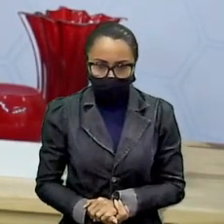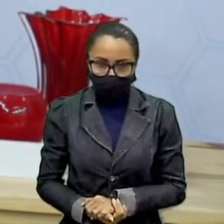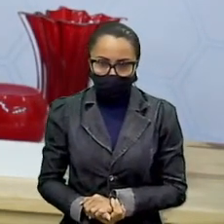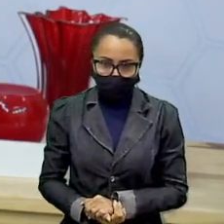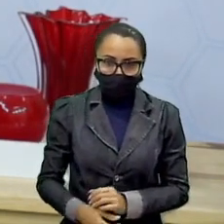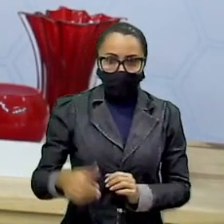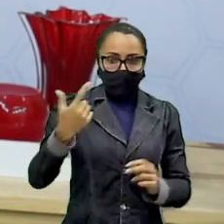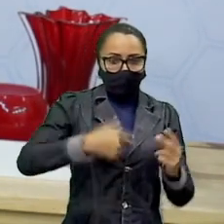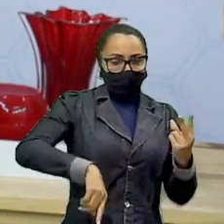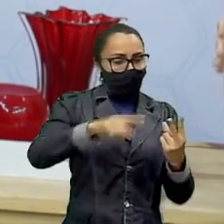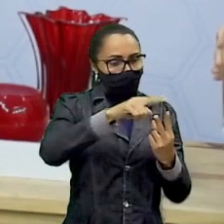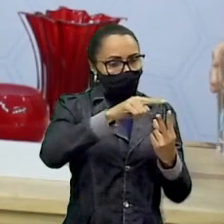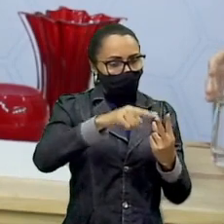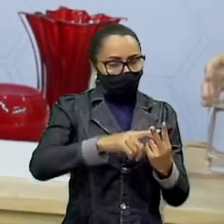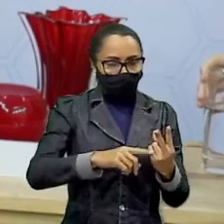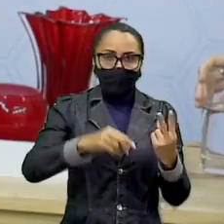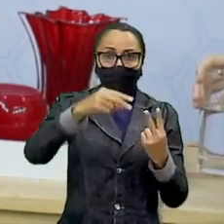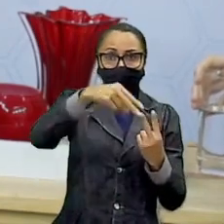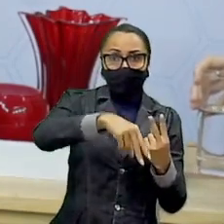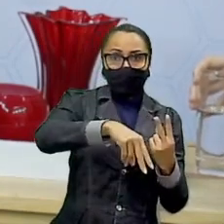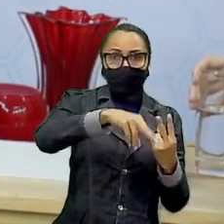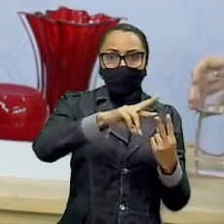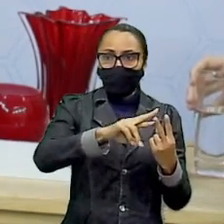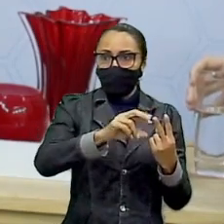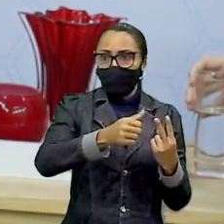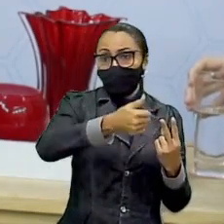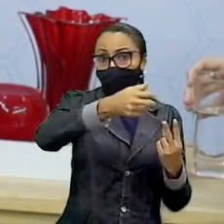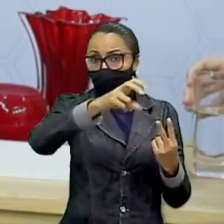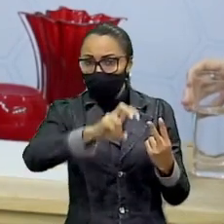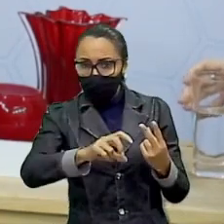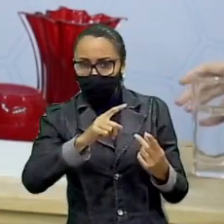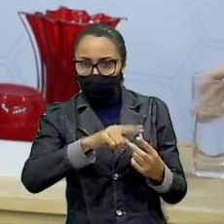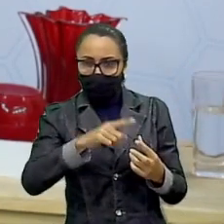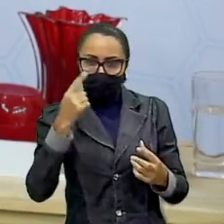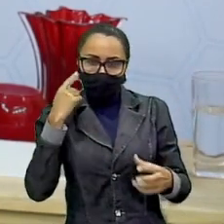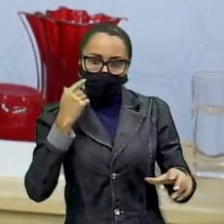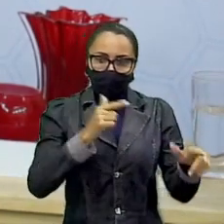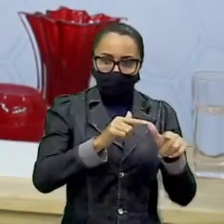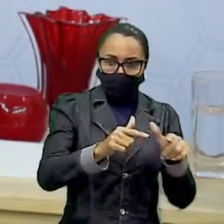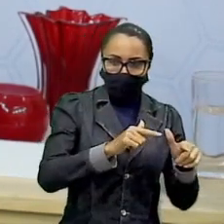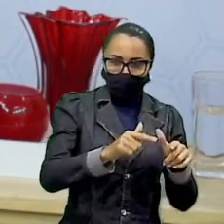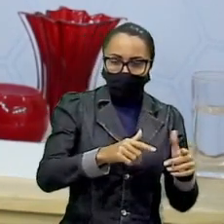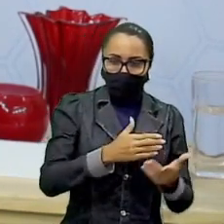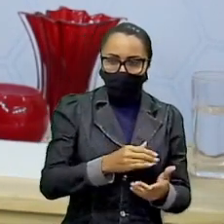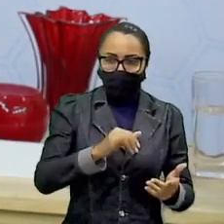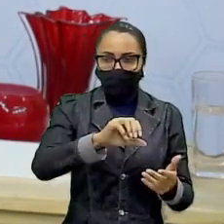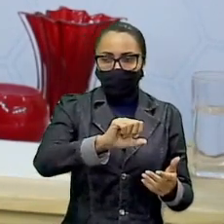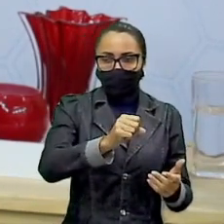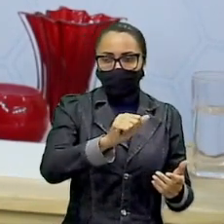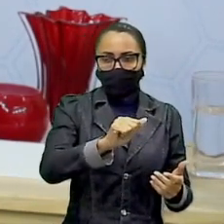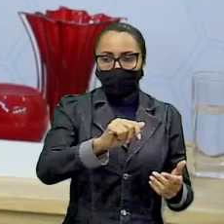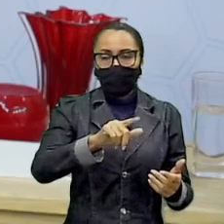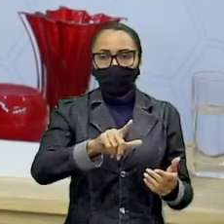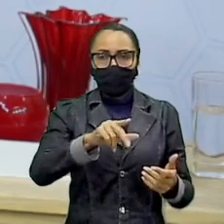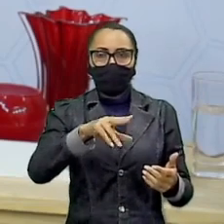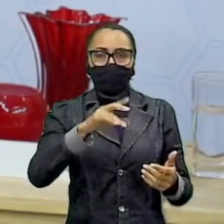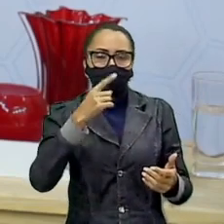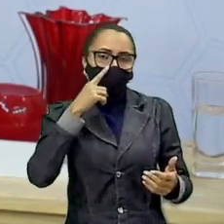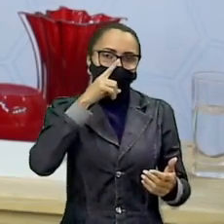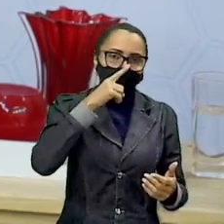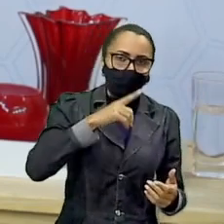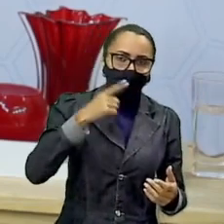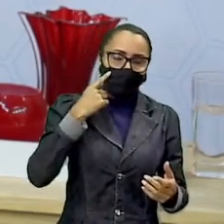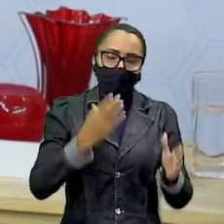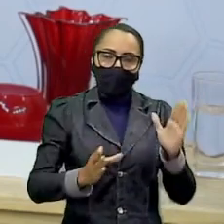Outras duas NRs que modificaram, né, NR15, né, de atividades e operações insalubres. Então, modificou o